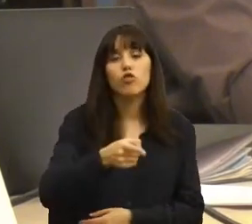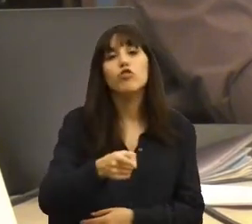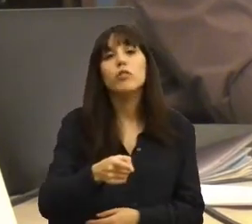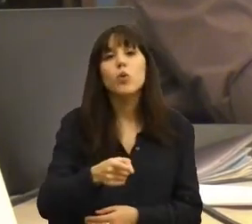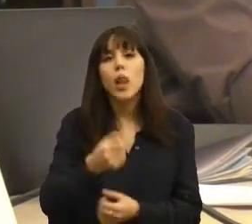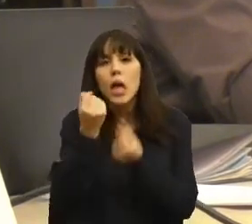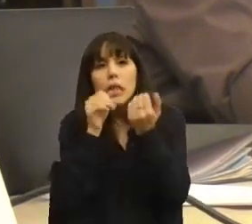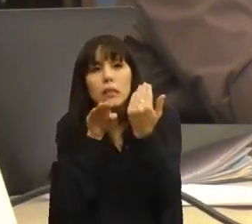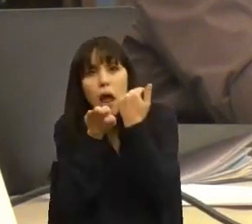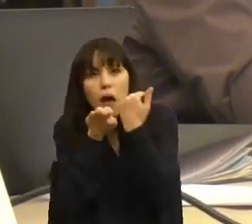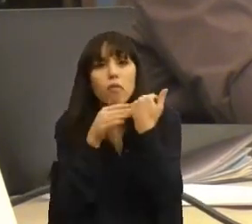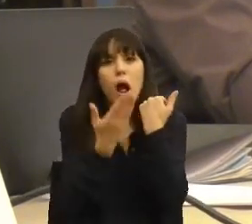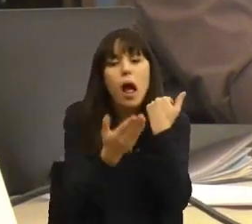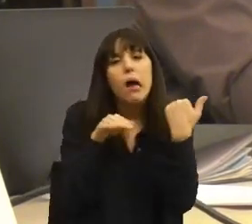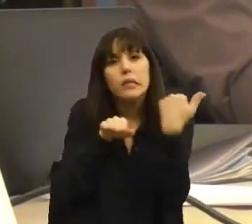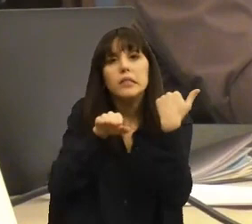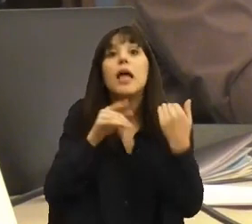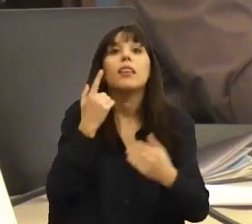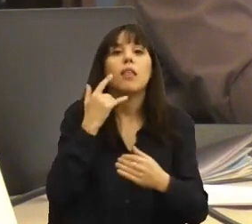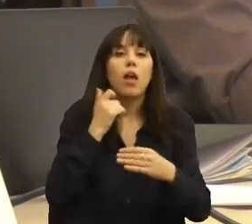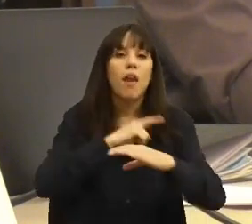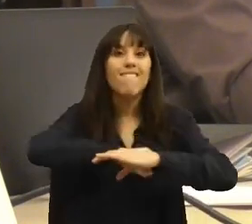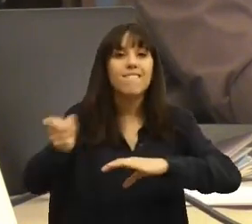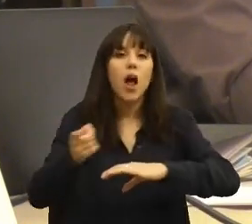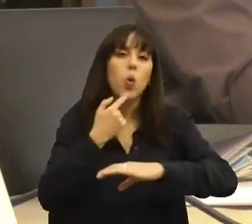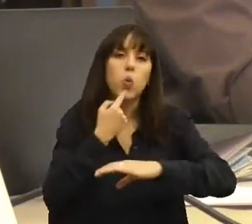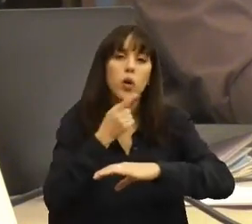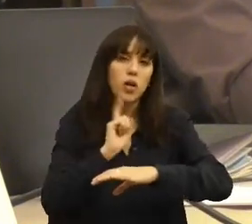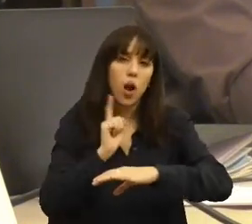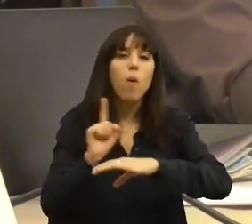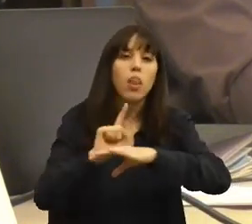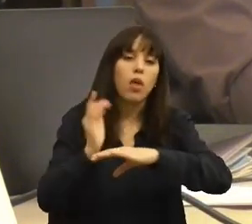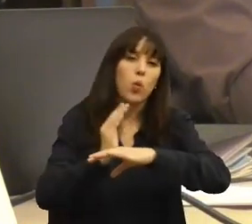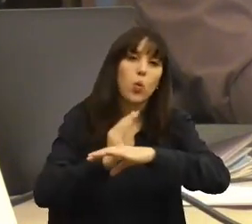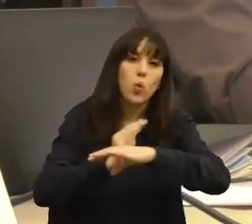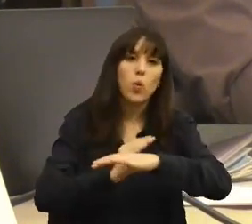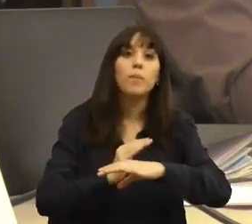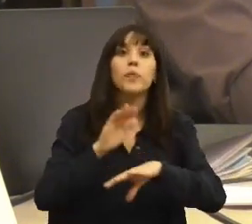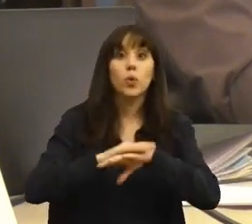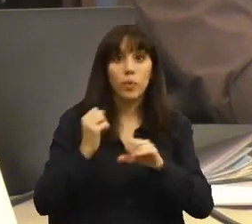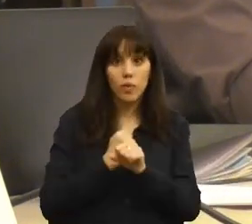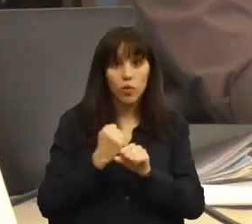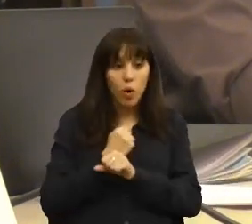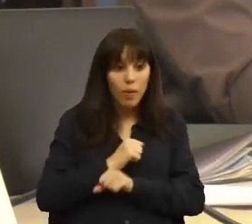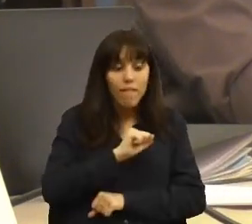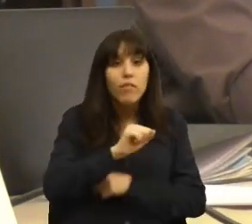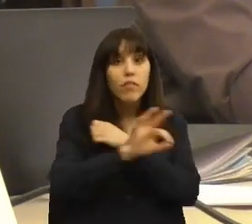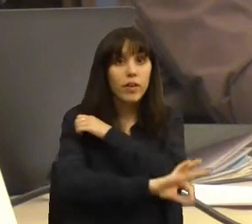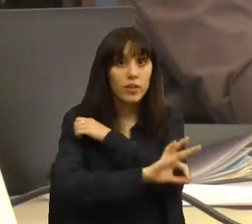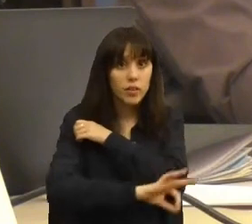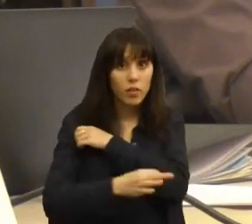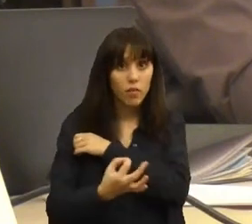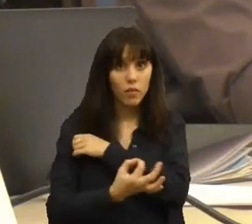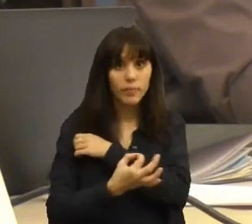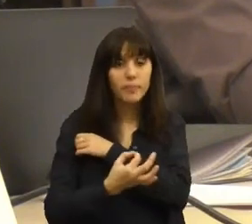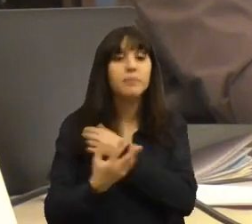ocorre nesta rua seja a baixa velocidade. Sendo esta uma obra da Junta de Freguesia,